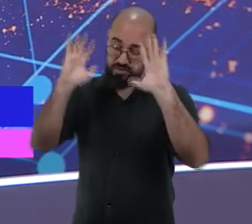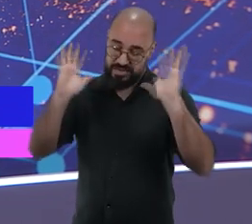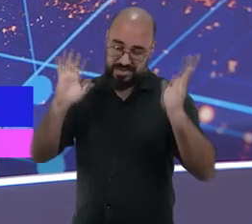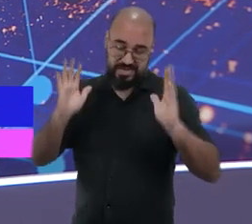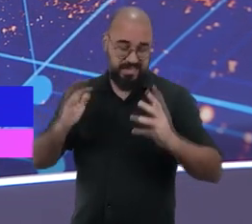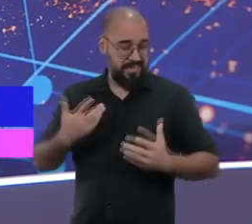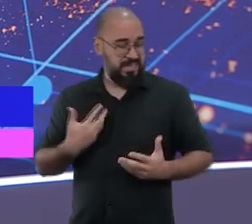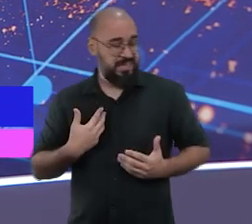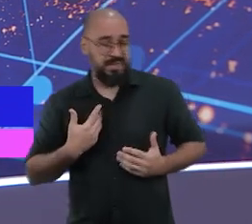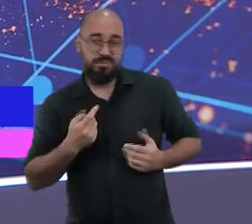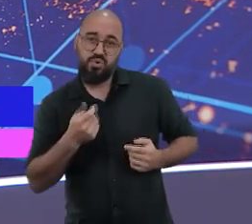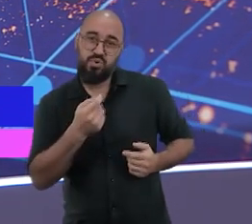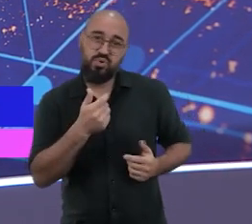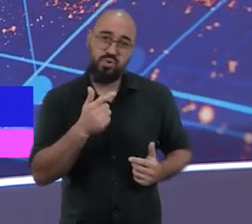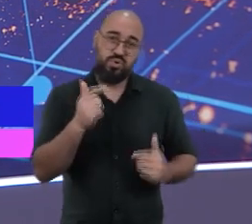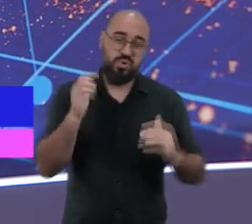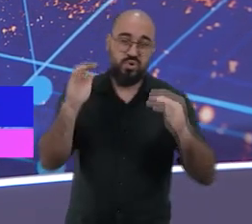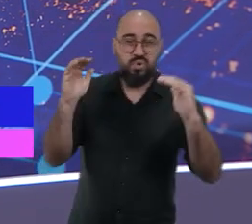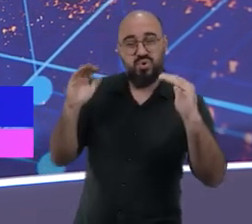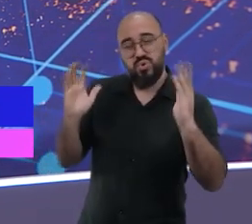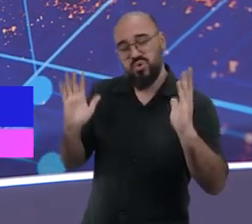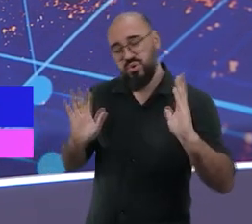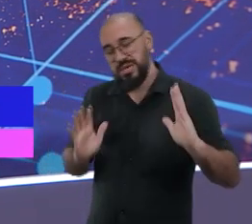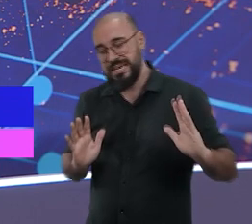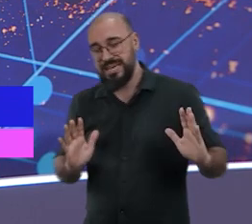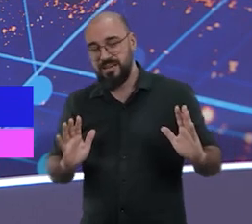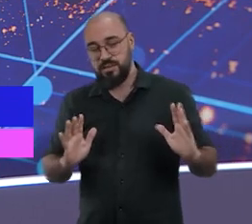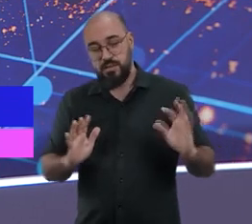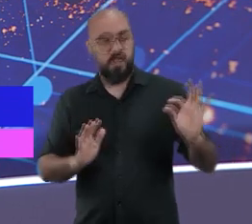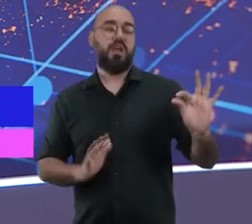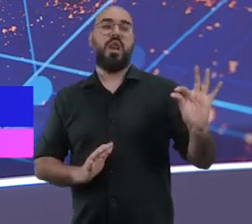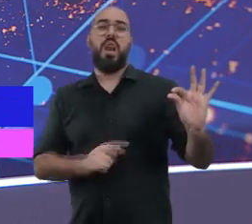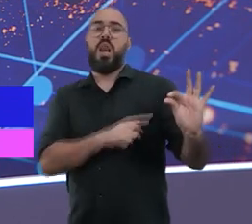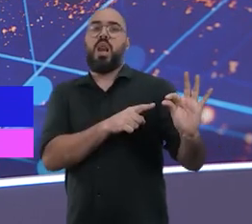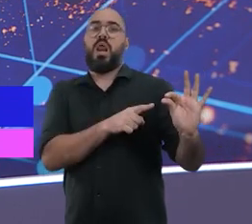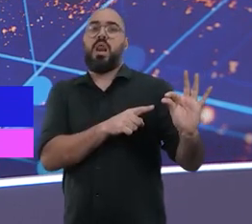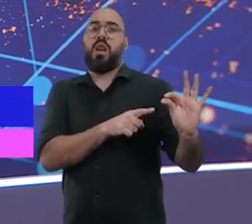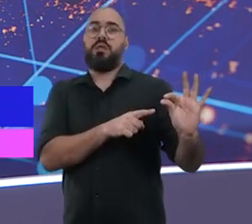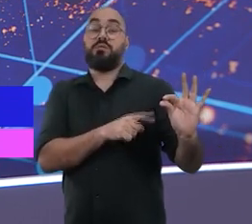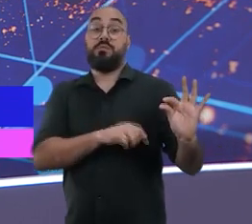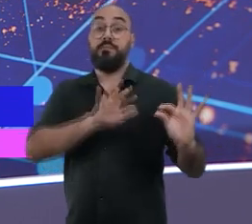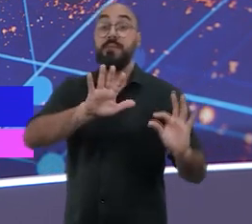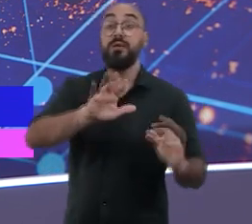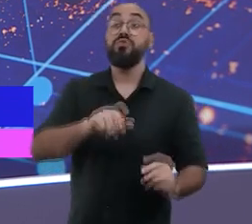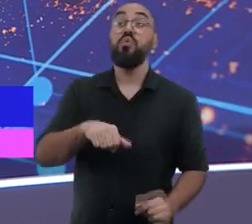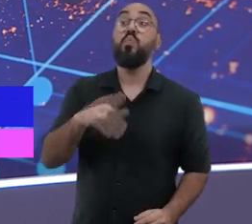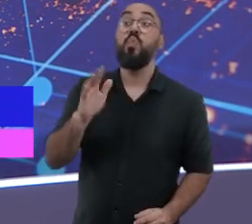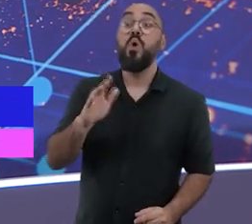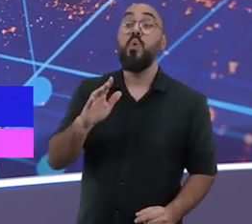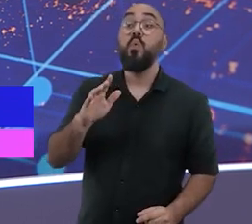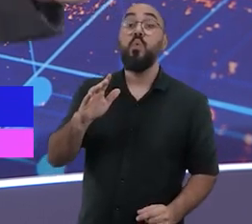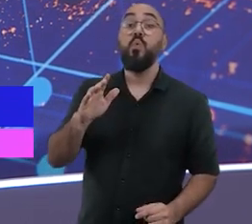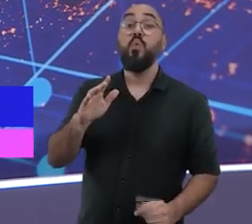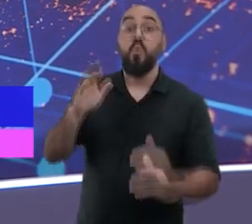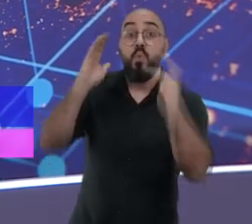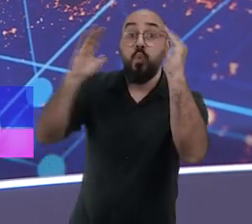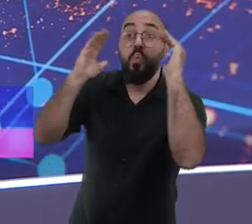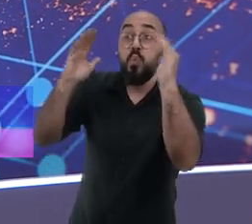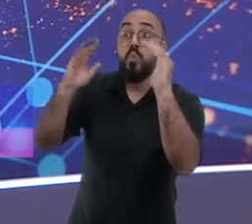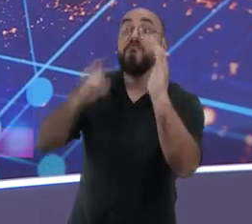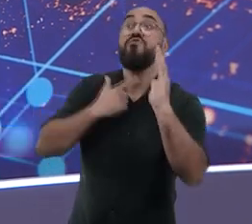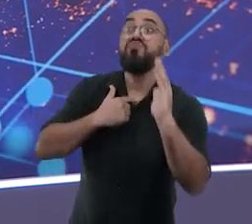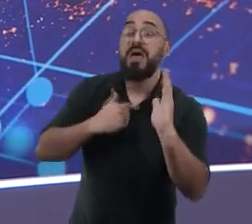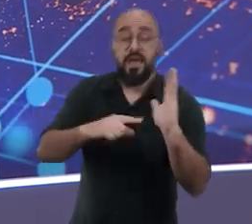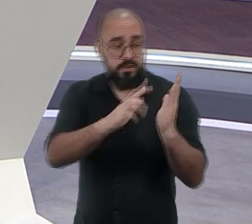veja quanto você tem obedecido a Deus. Como você tem vivido de acordo com a vontade de Deus, andado de acordo com a palavra